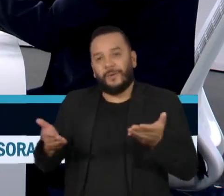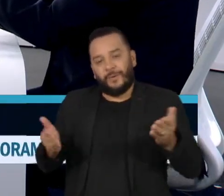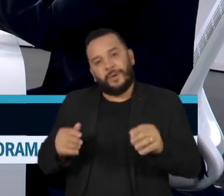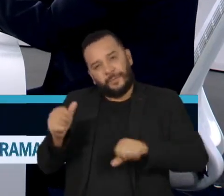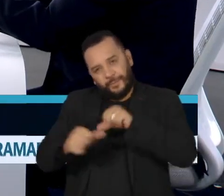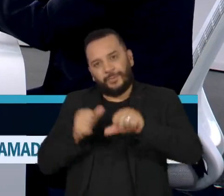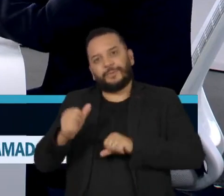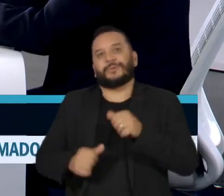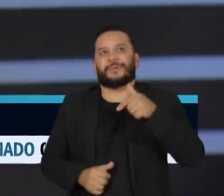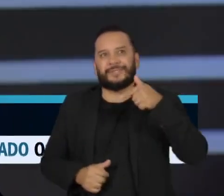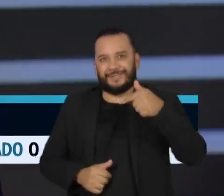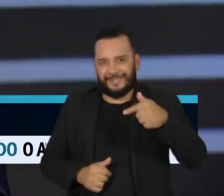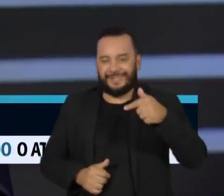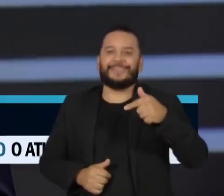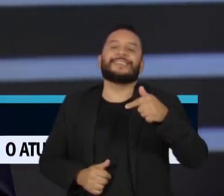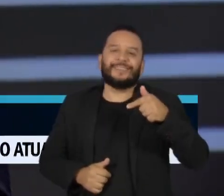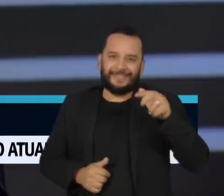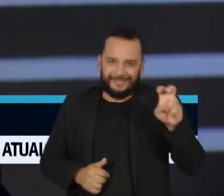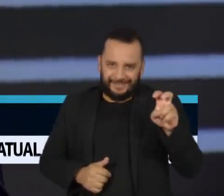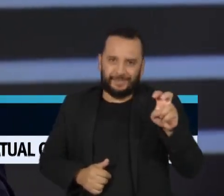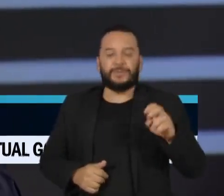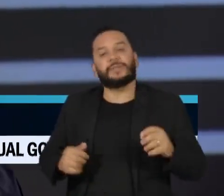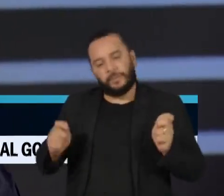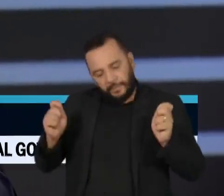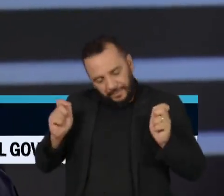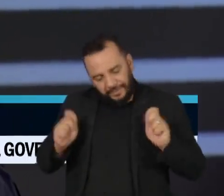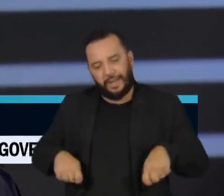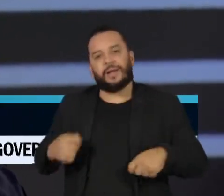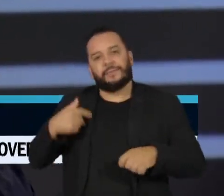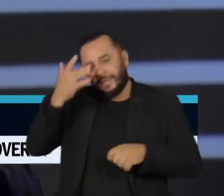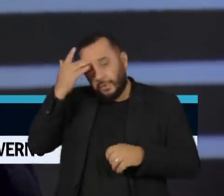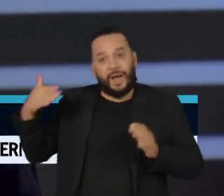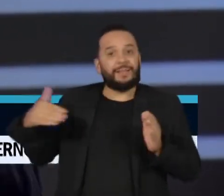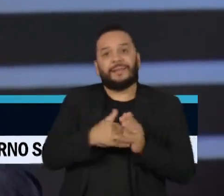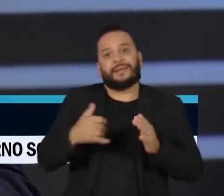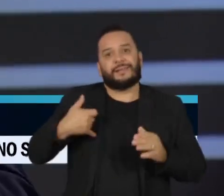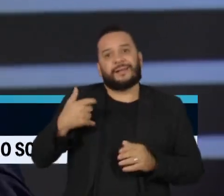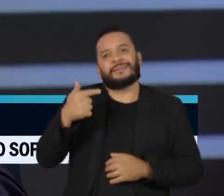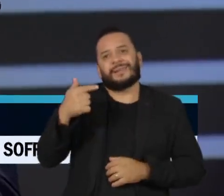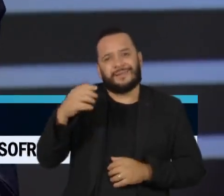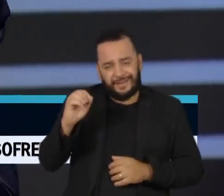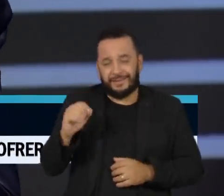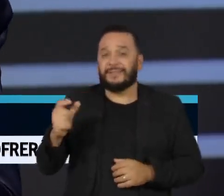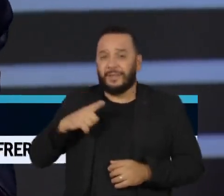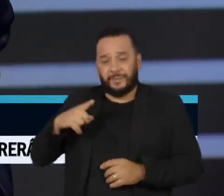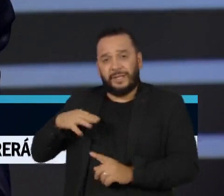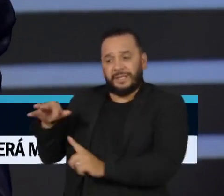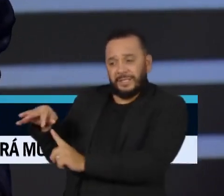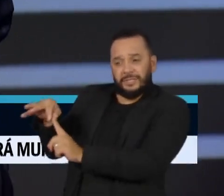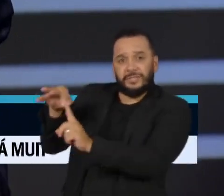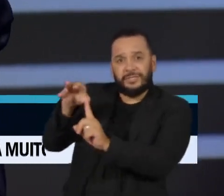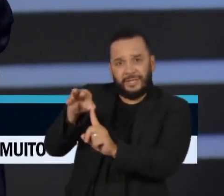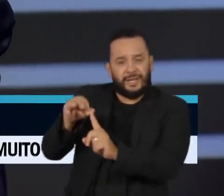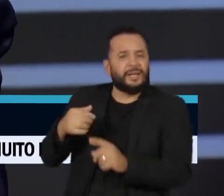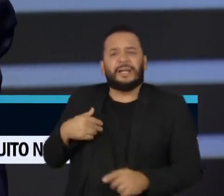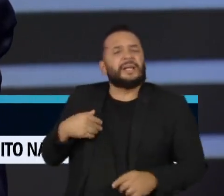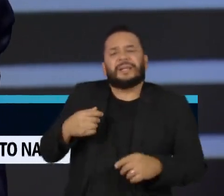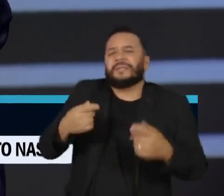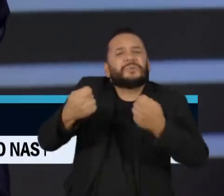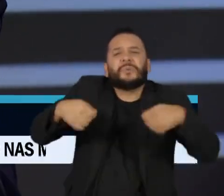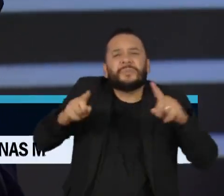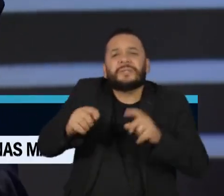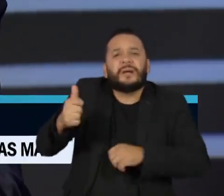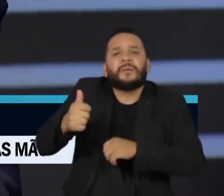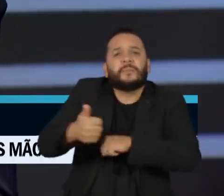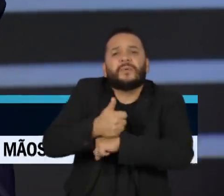75, foi até 70 anos. Bem, muitos juristas, juízes, advogados, é uma nomeação que alguém não precisa ser juiz para chegar ao Supremo